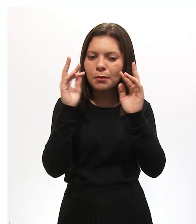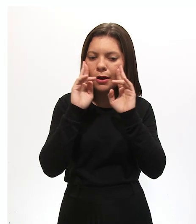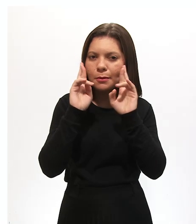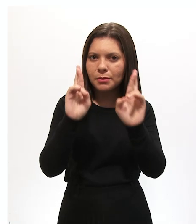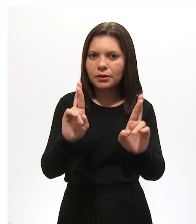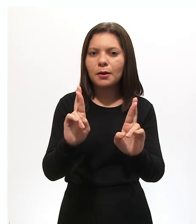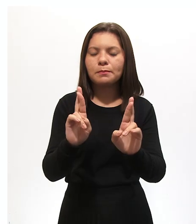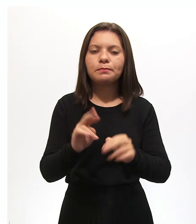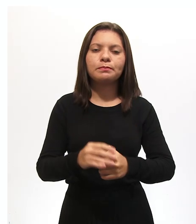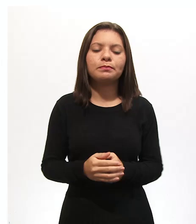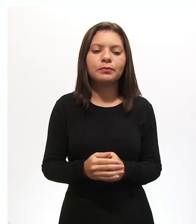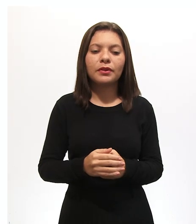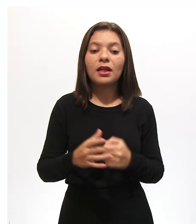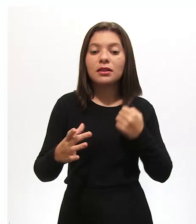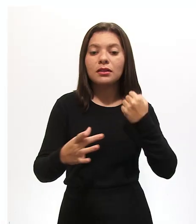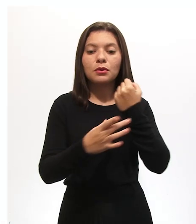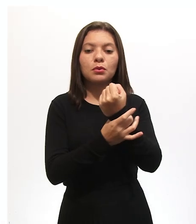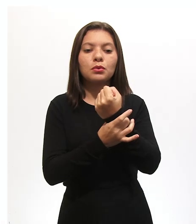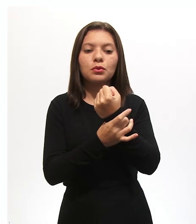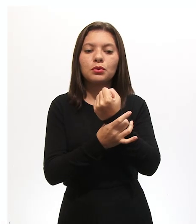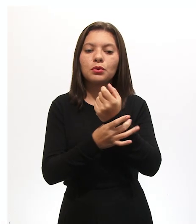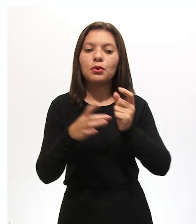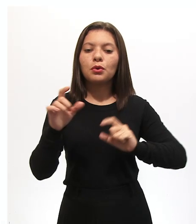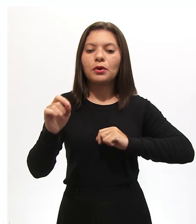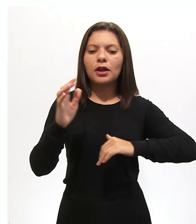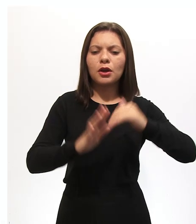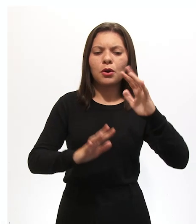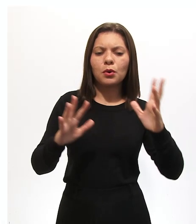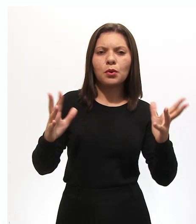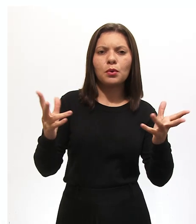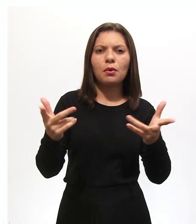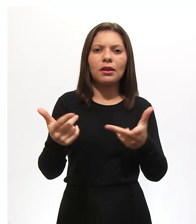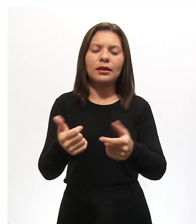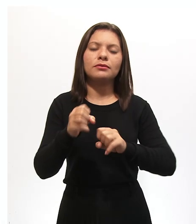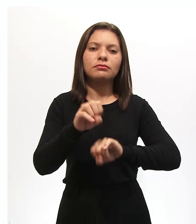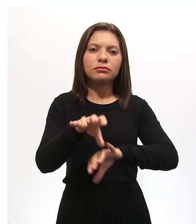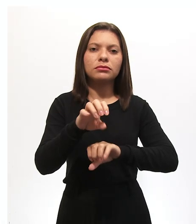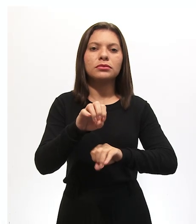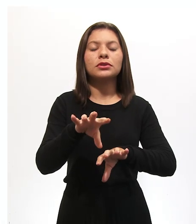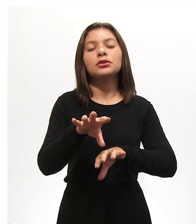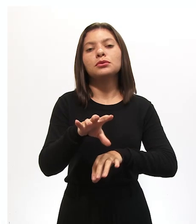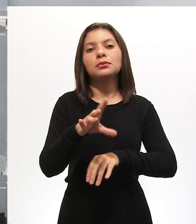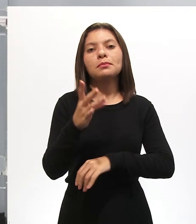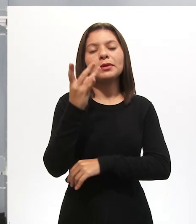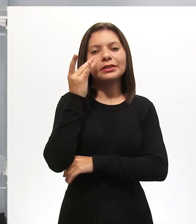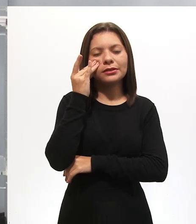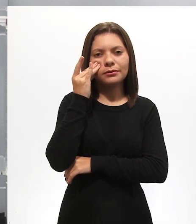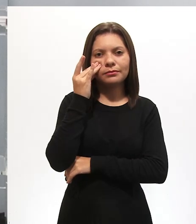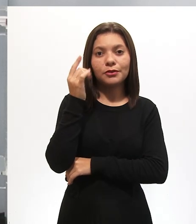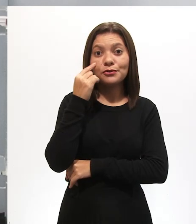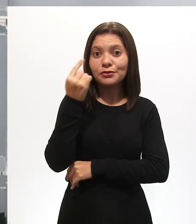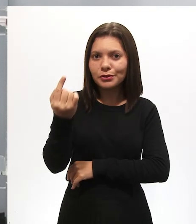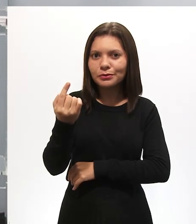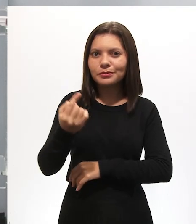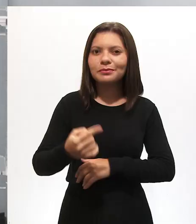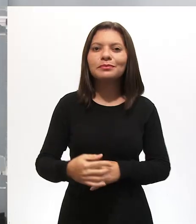de qualidade em relação ao ensino presencial. Então, gente, olha